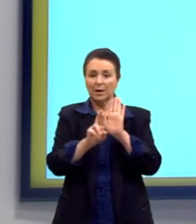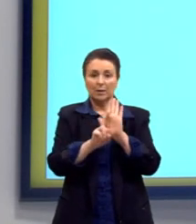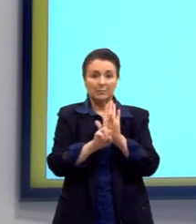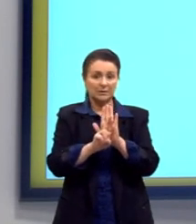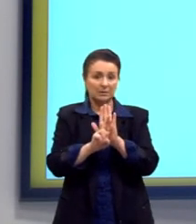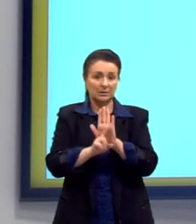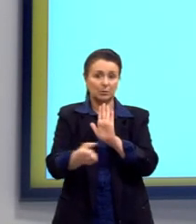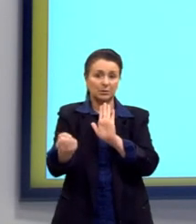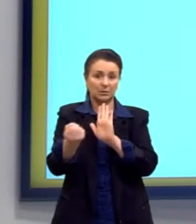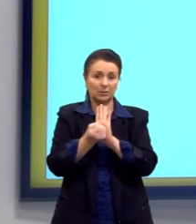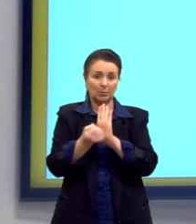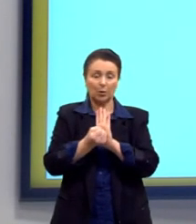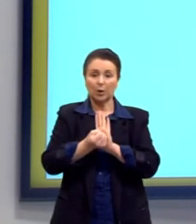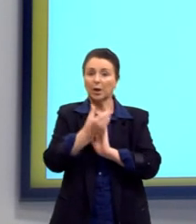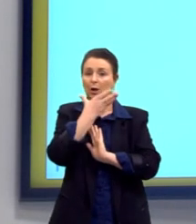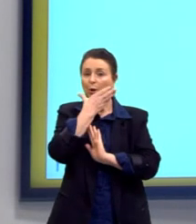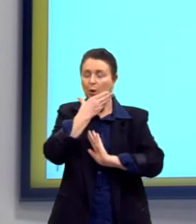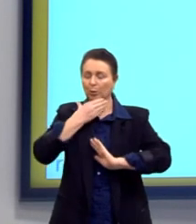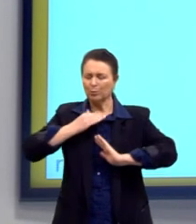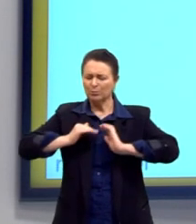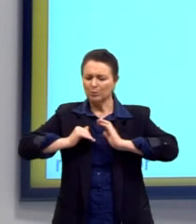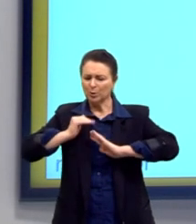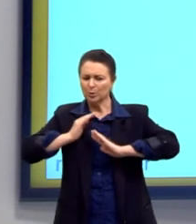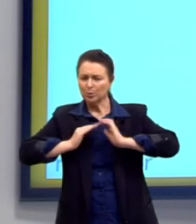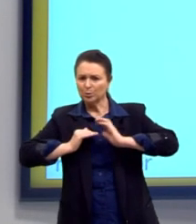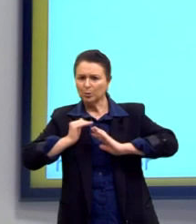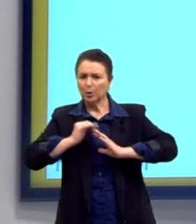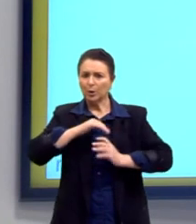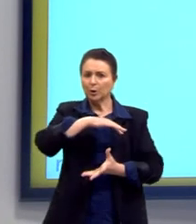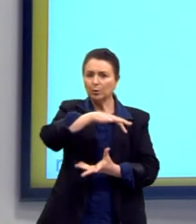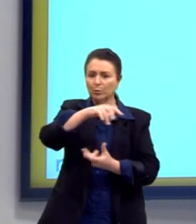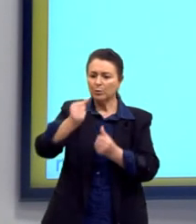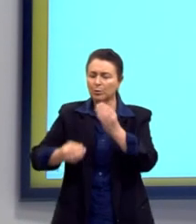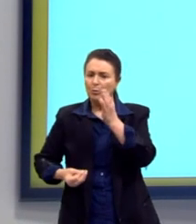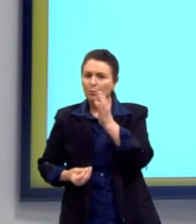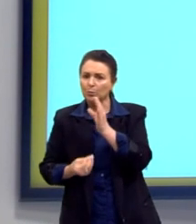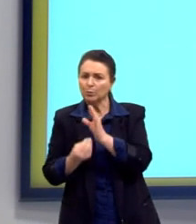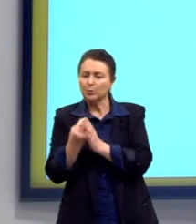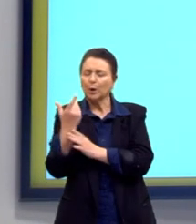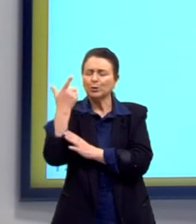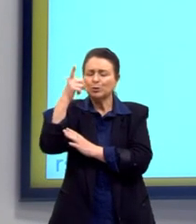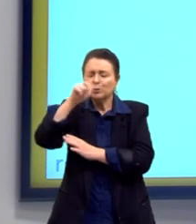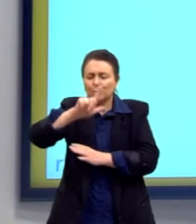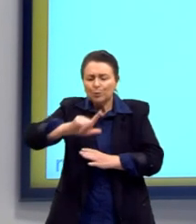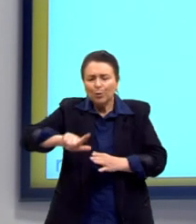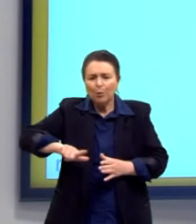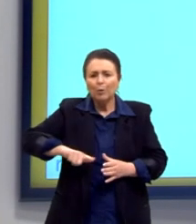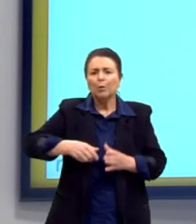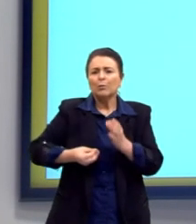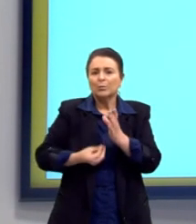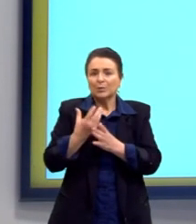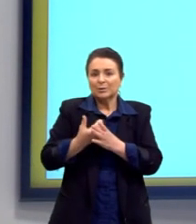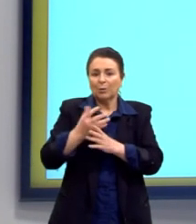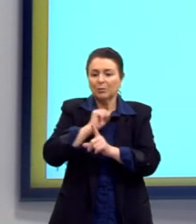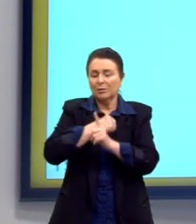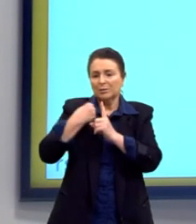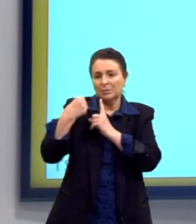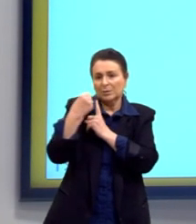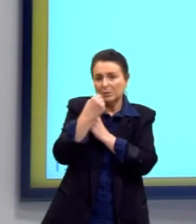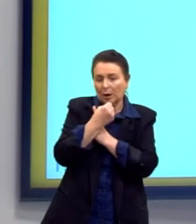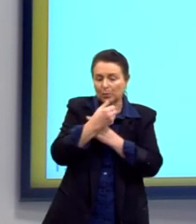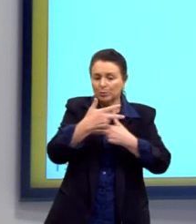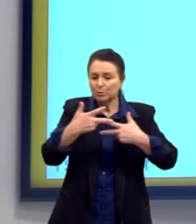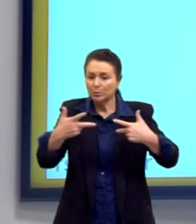simbólica que o homem constrói do mundo e a produção e reprodução material da sociedade são elementos